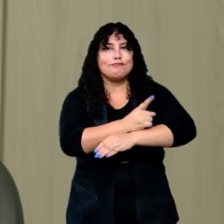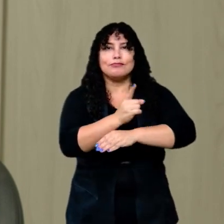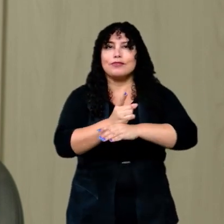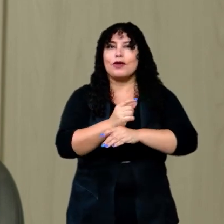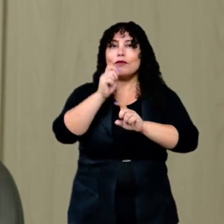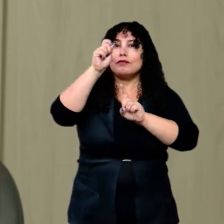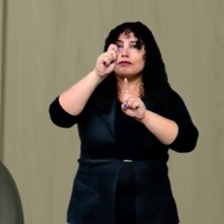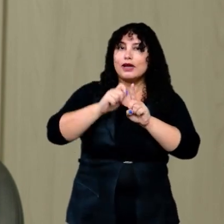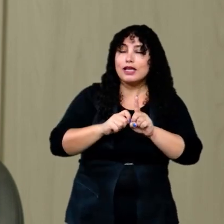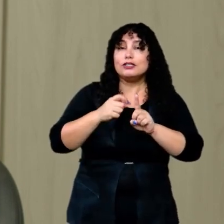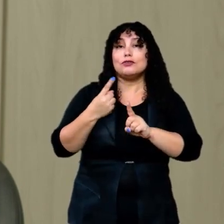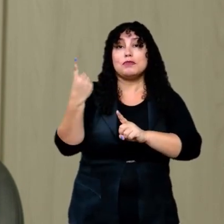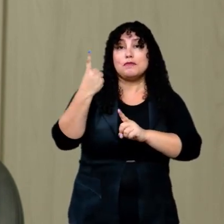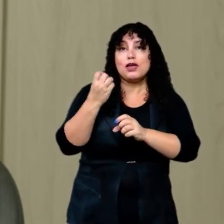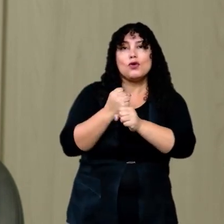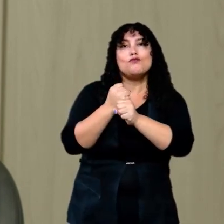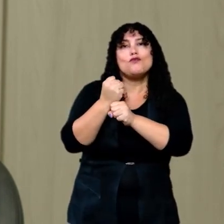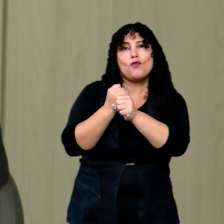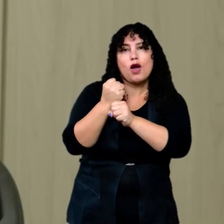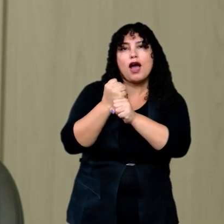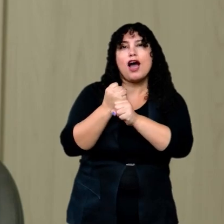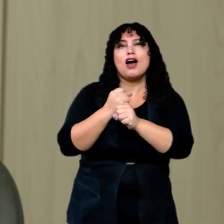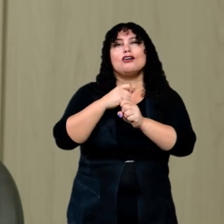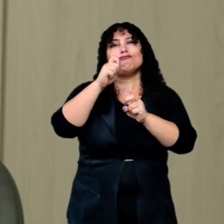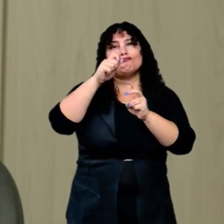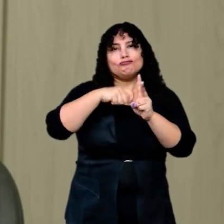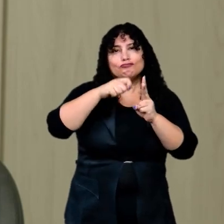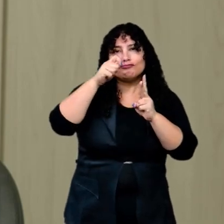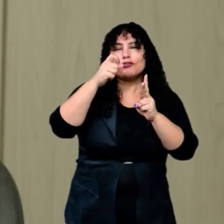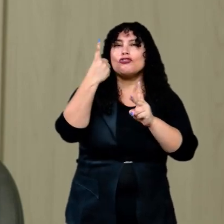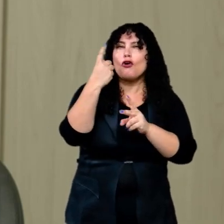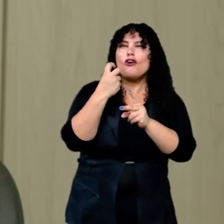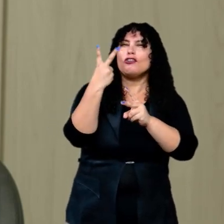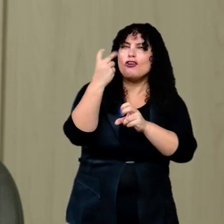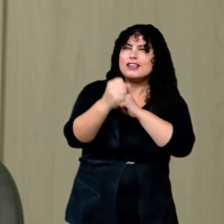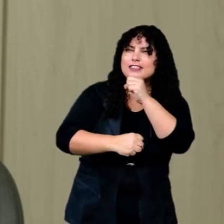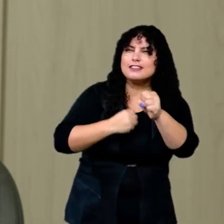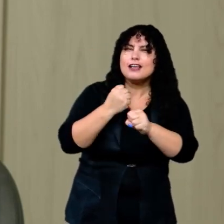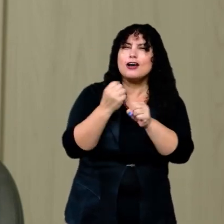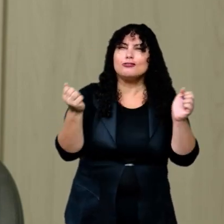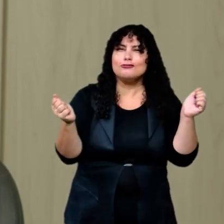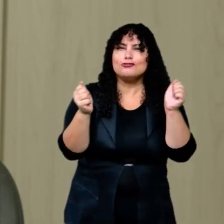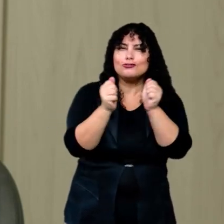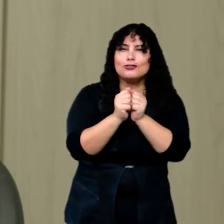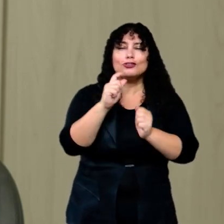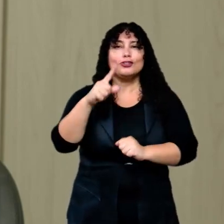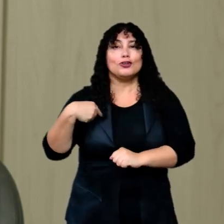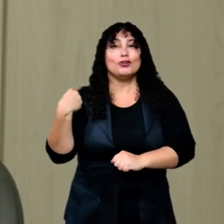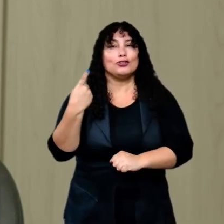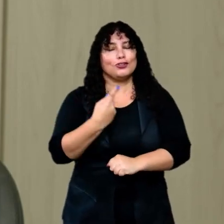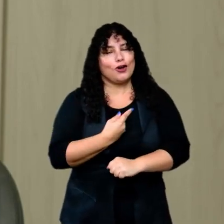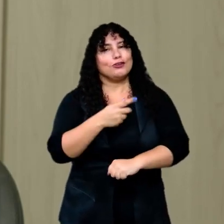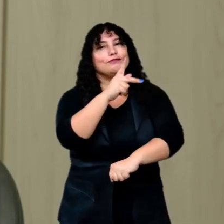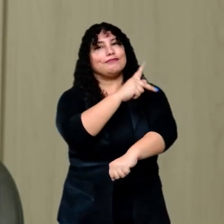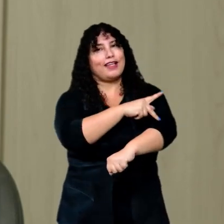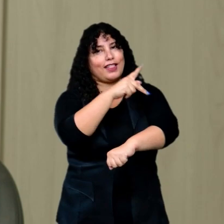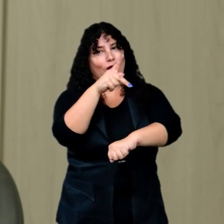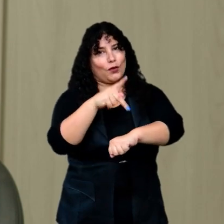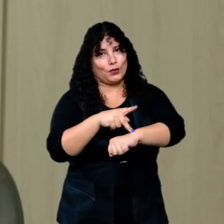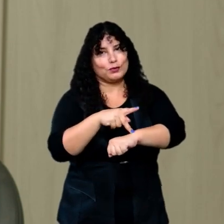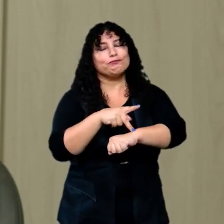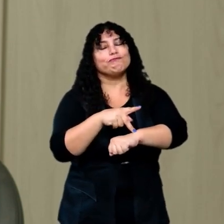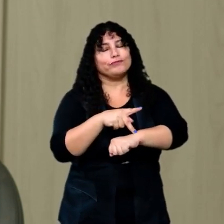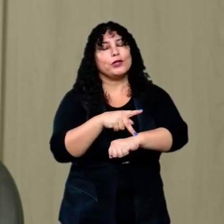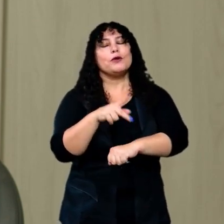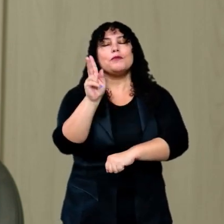por mês, durante o primeiro ano, né? Os 2 anos a gente está sempre lá com eles. E os nossos pedagogos, que são